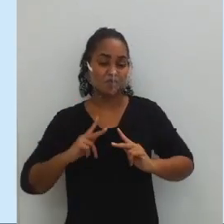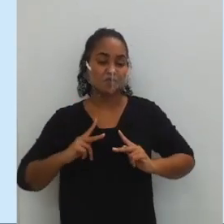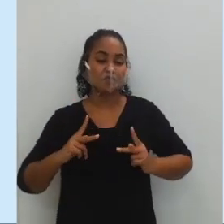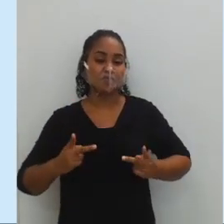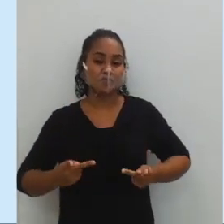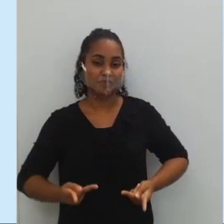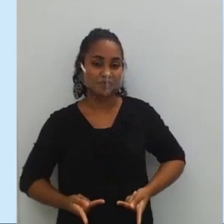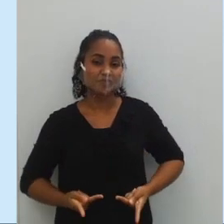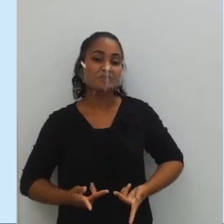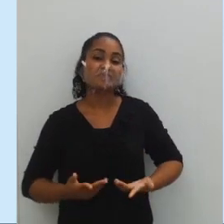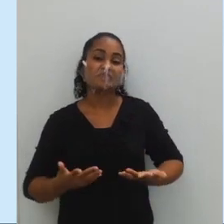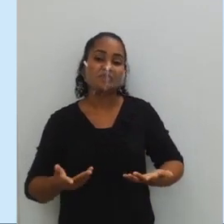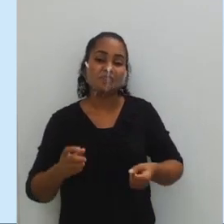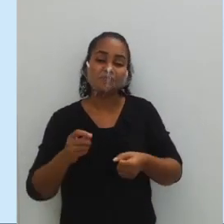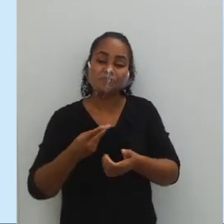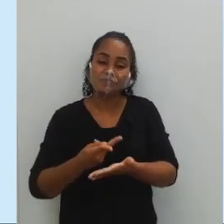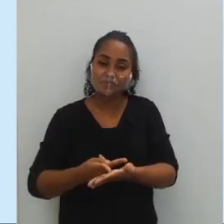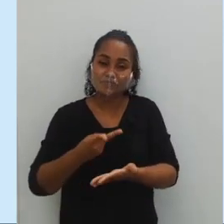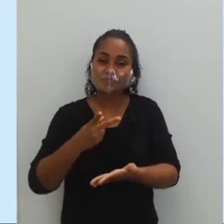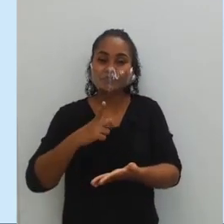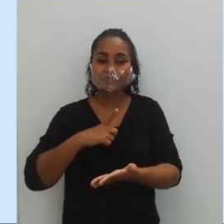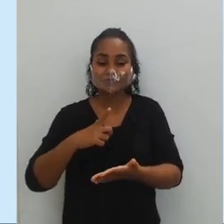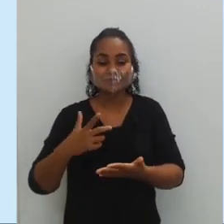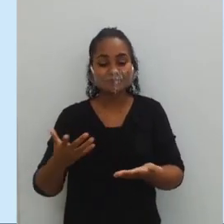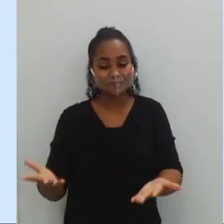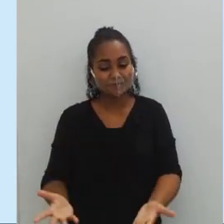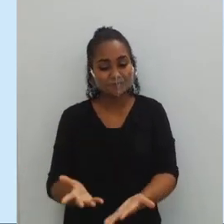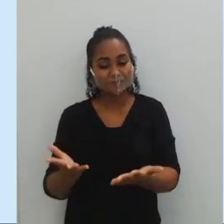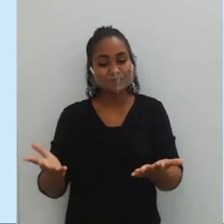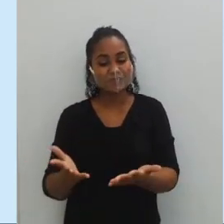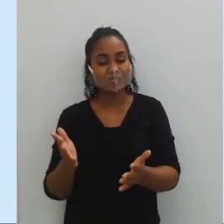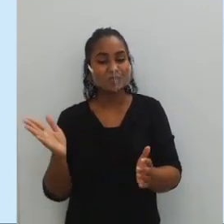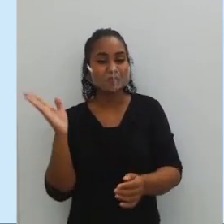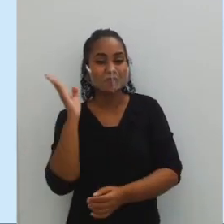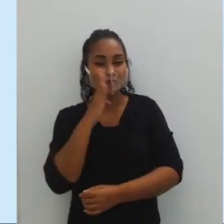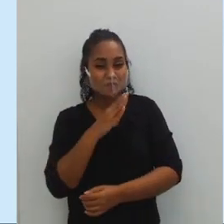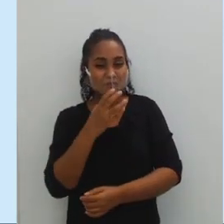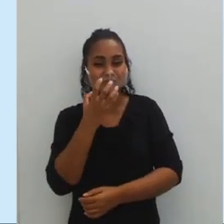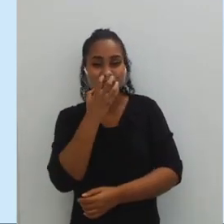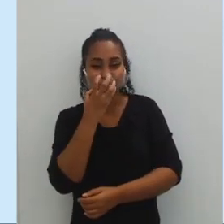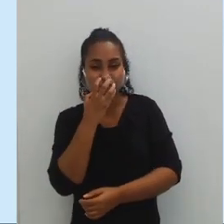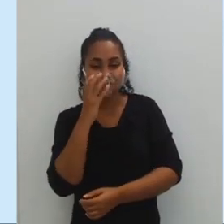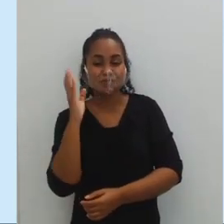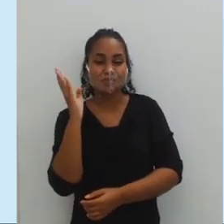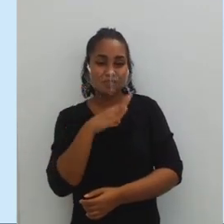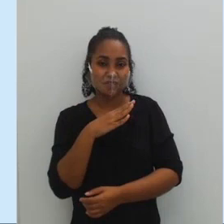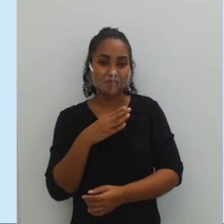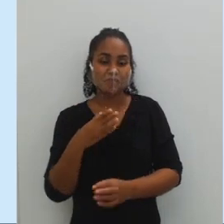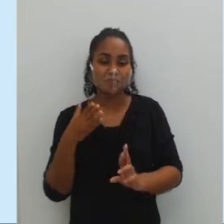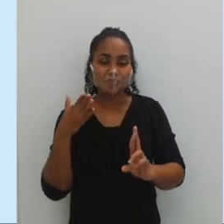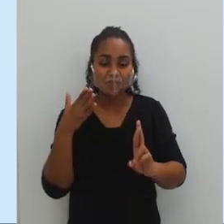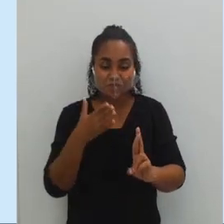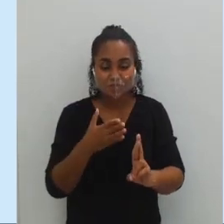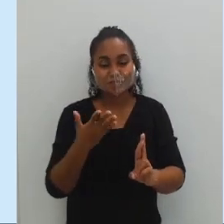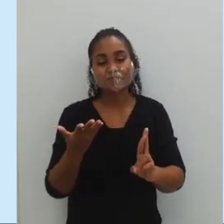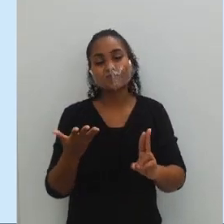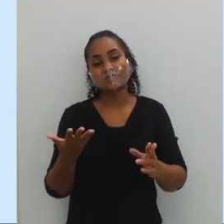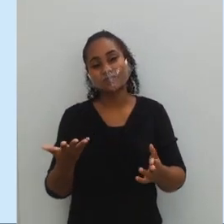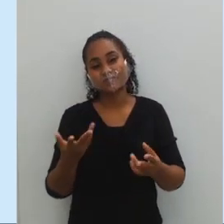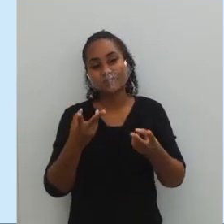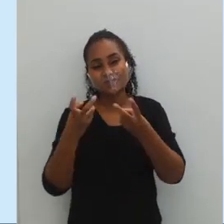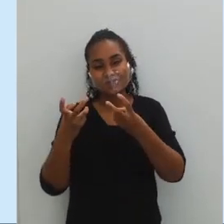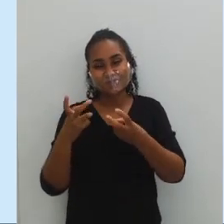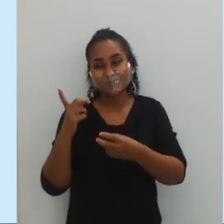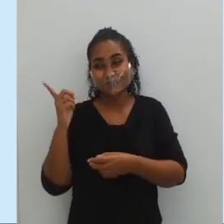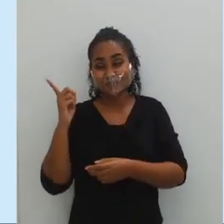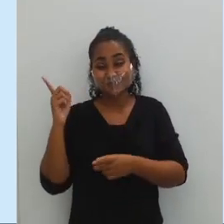né? E essas pessoas terminam fazendo a questão do lado negativo, adestrando o cachorro para esse fim. E eu sei que